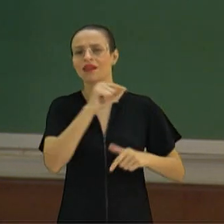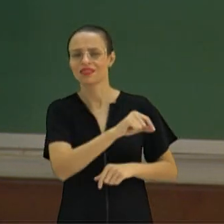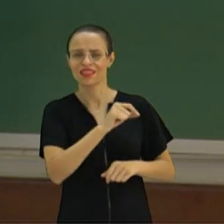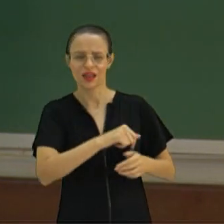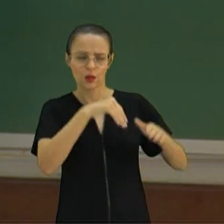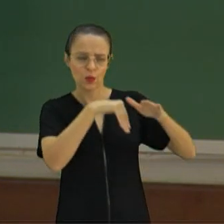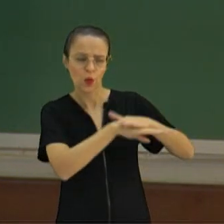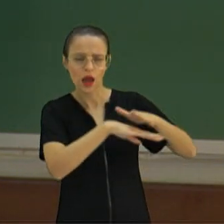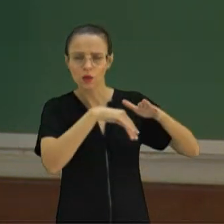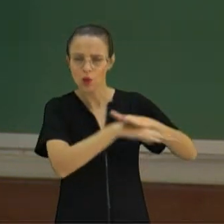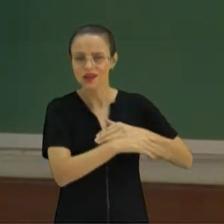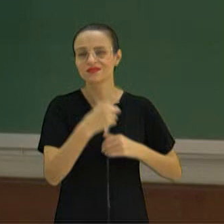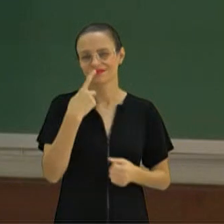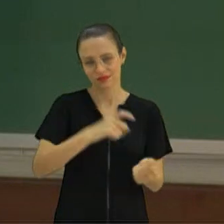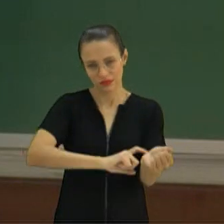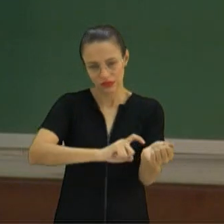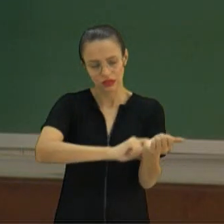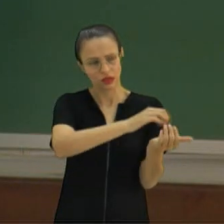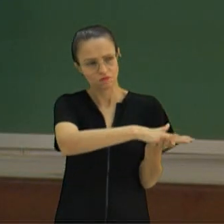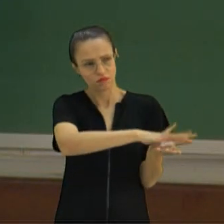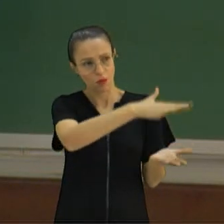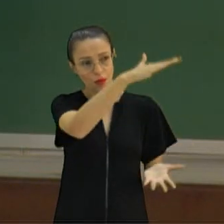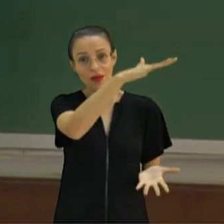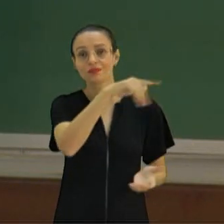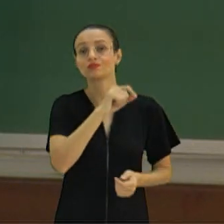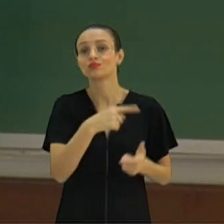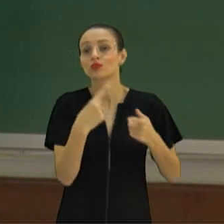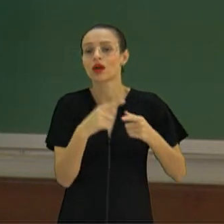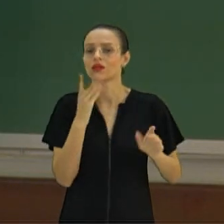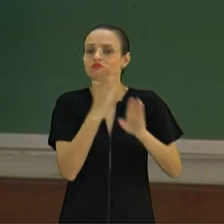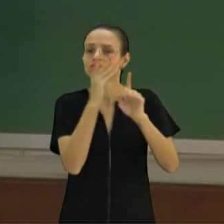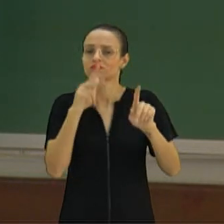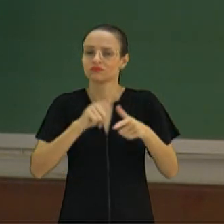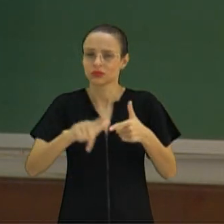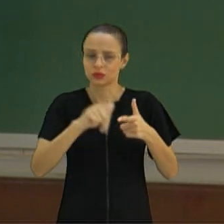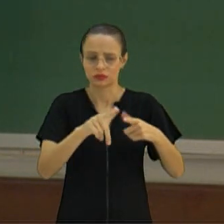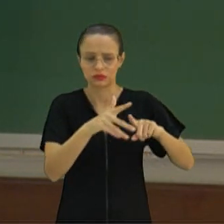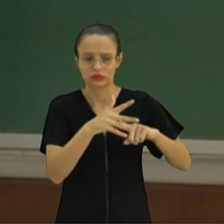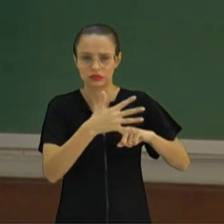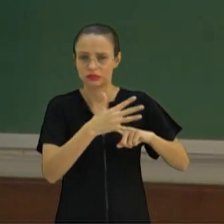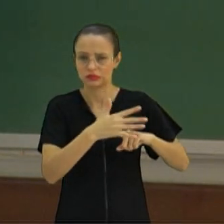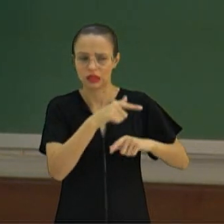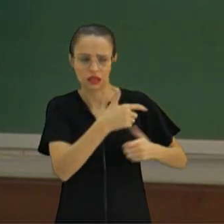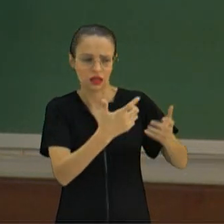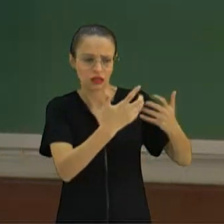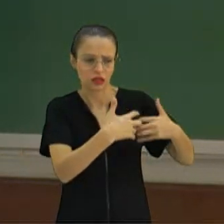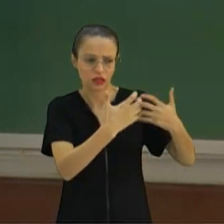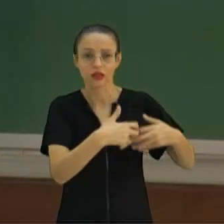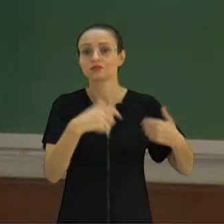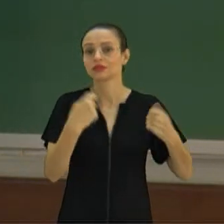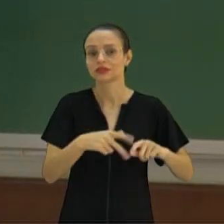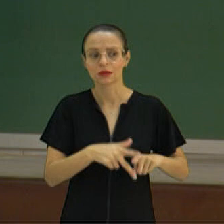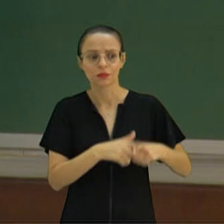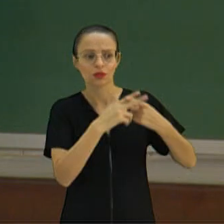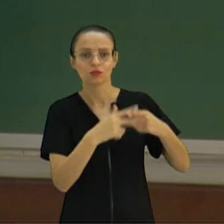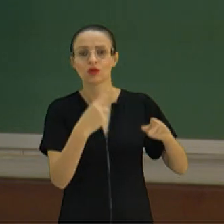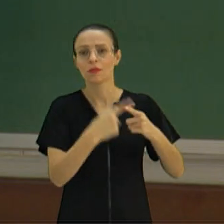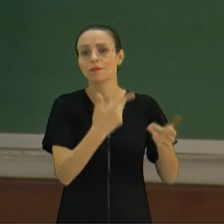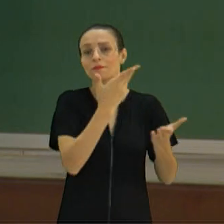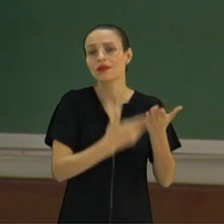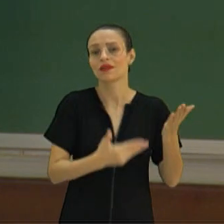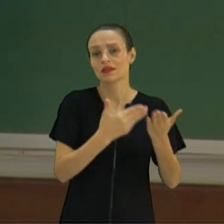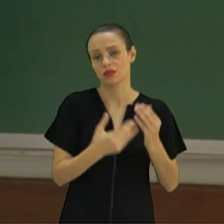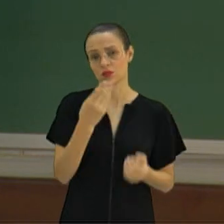ele precisa passar por uma manutenção de bolsas aí, porque houve uma perda,